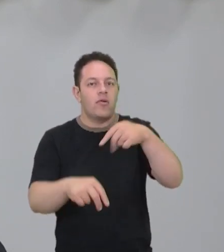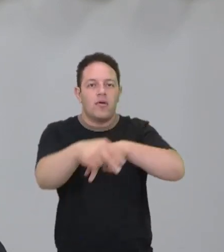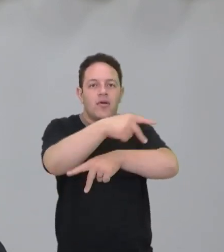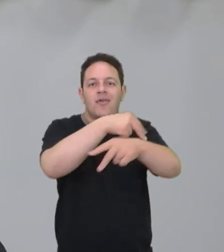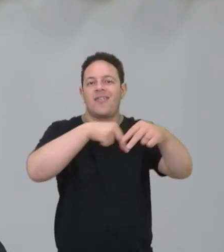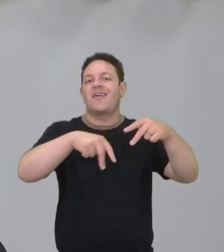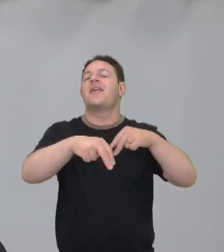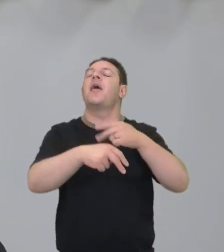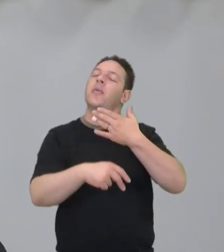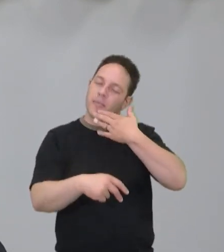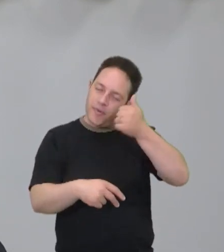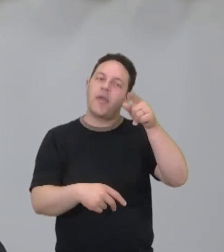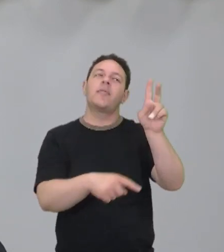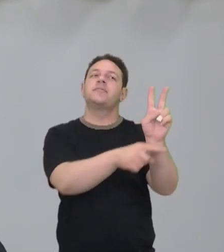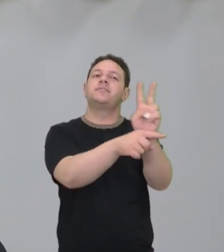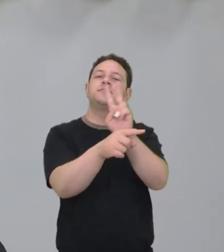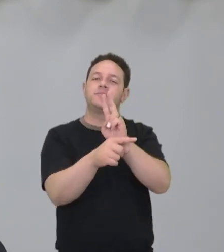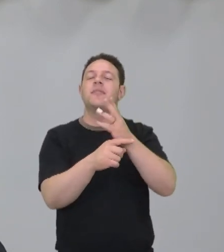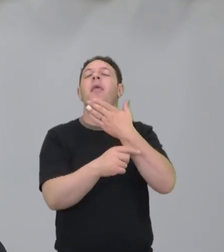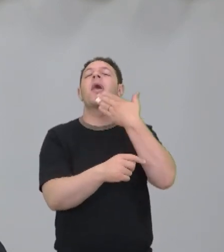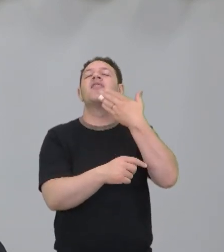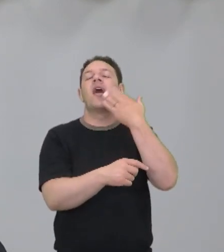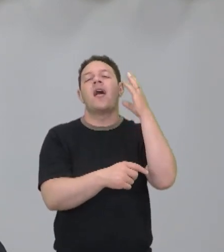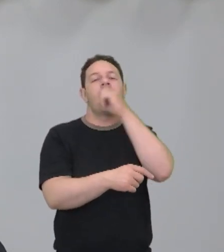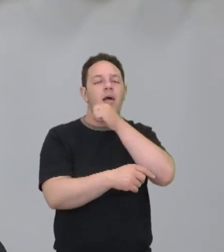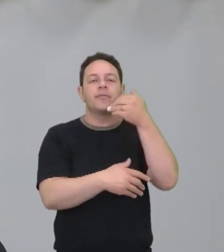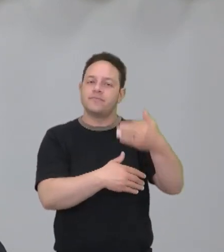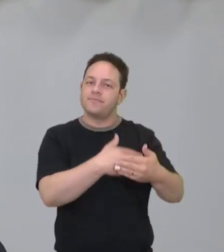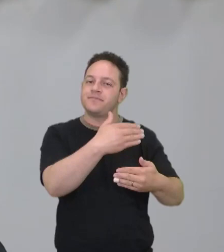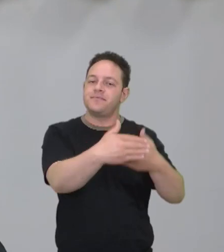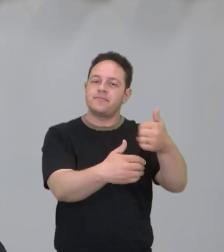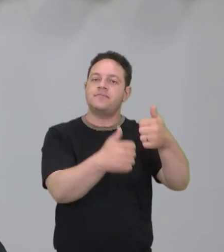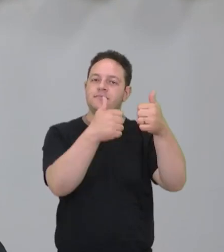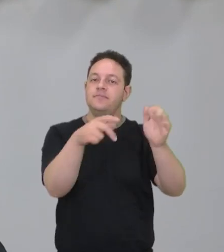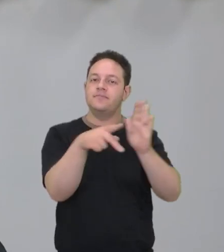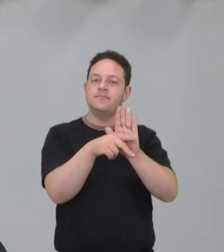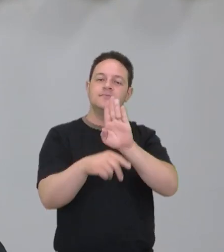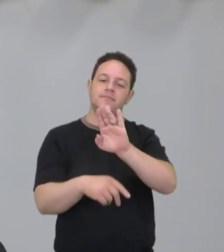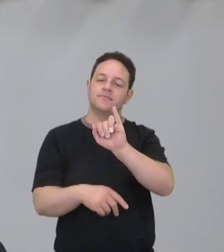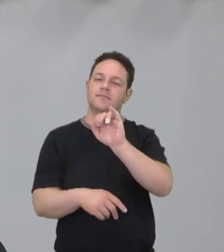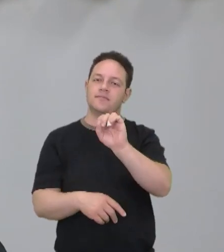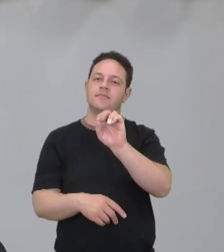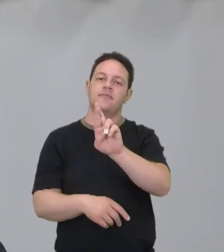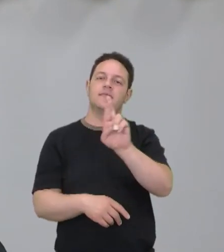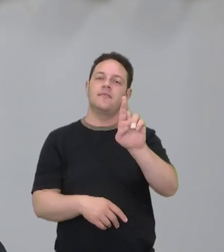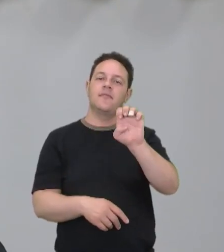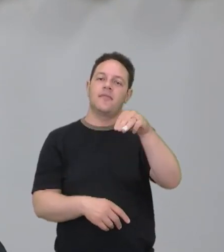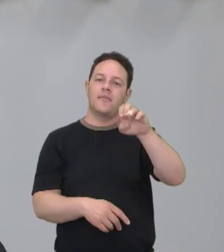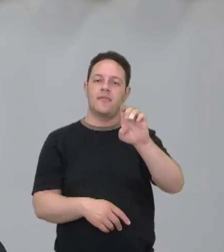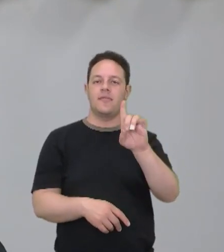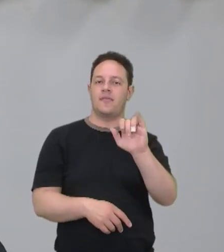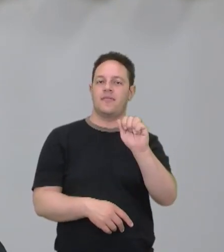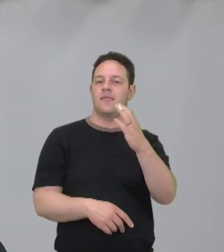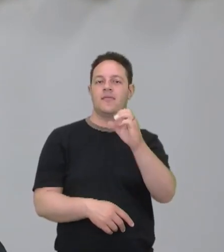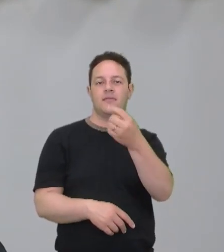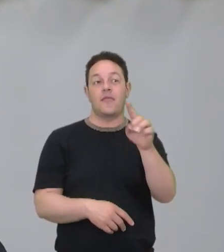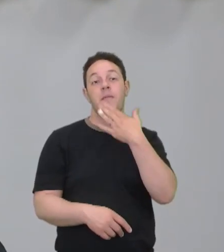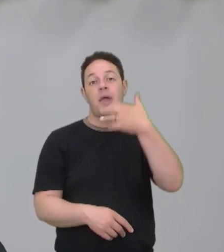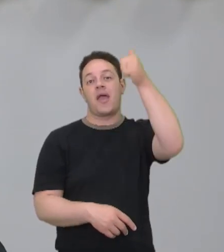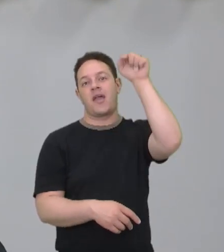área. Então, por isso, os processos, né, e as ferramentas da biorremediação podem ser aí muito